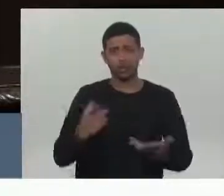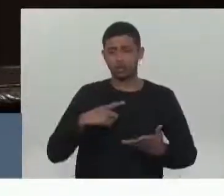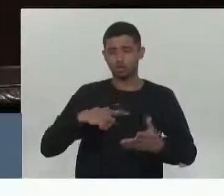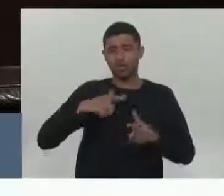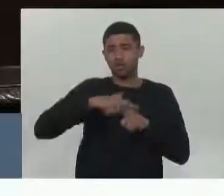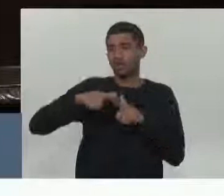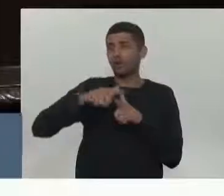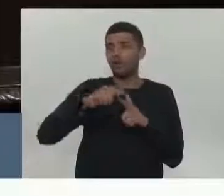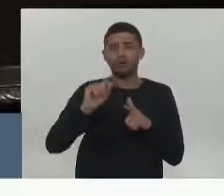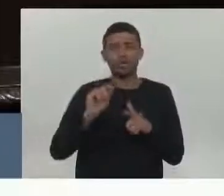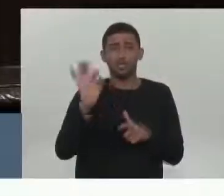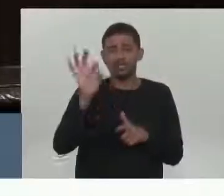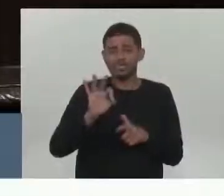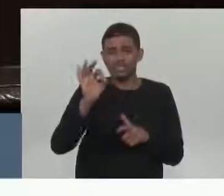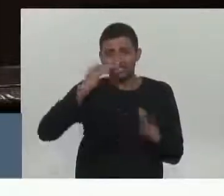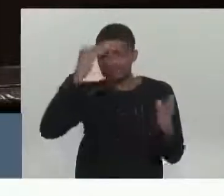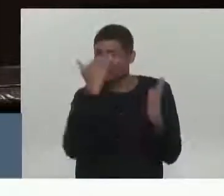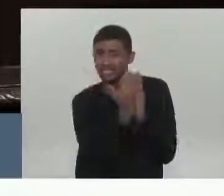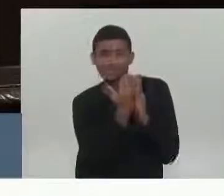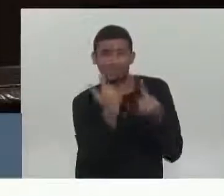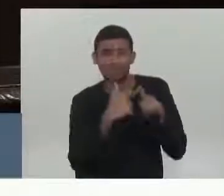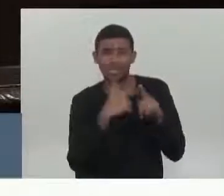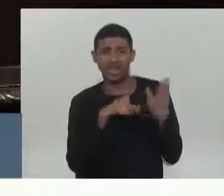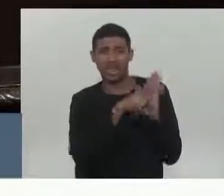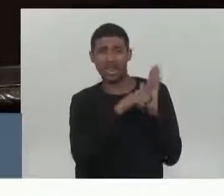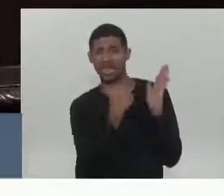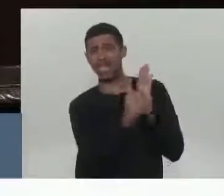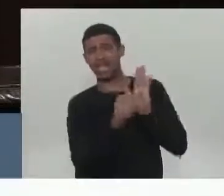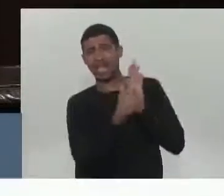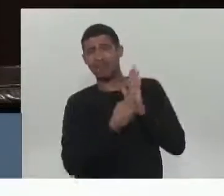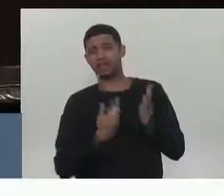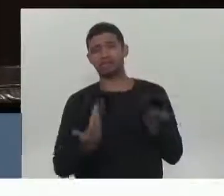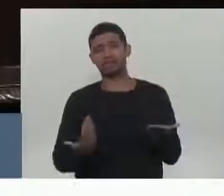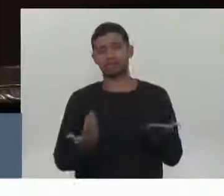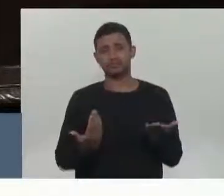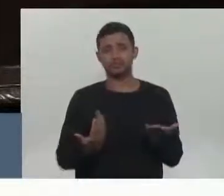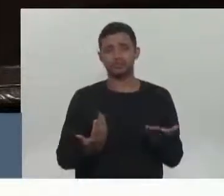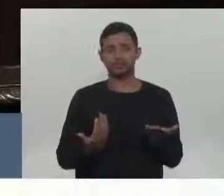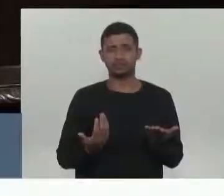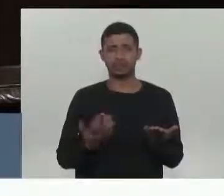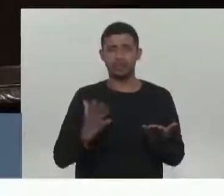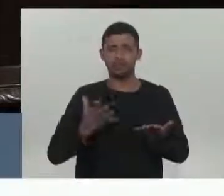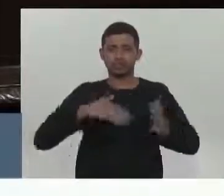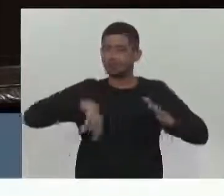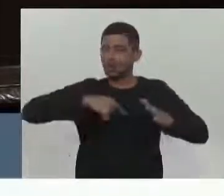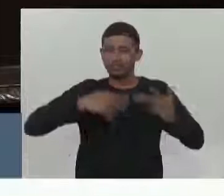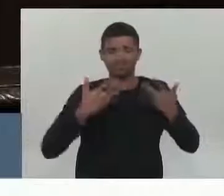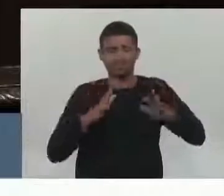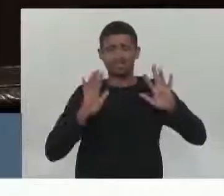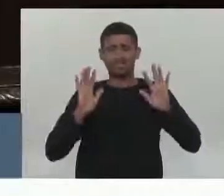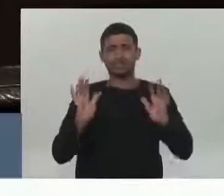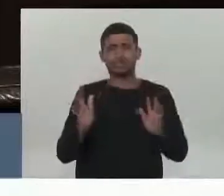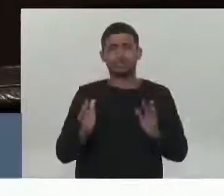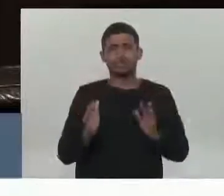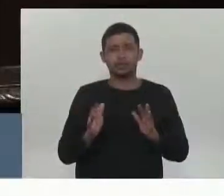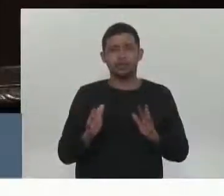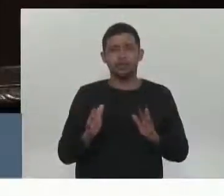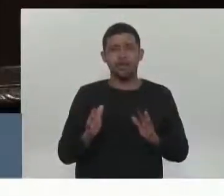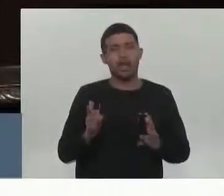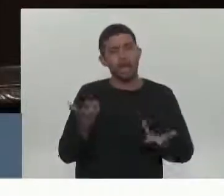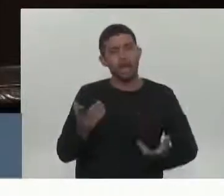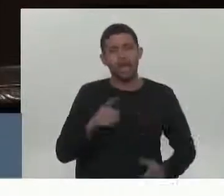um percentual por força de lei. Mas nós não queremos fazer, porque os policiais civis estão